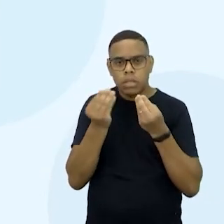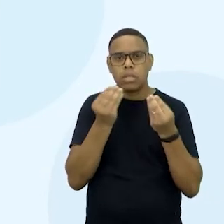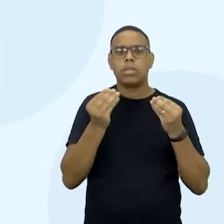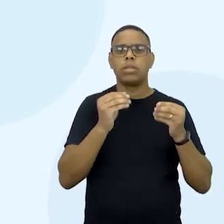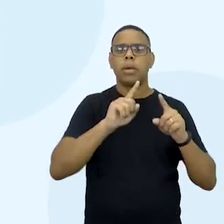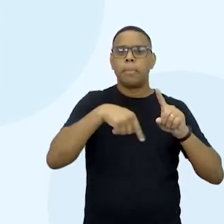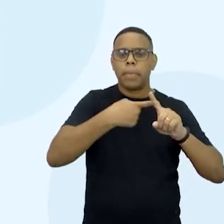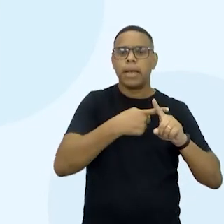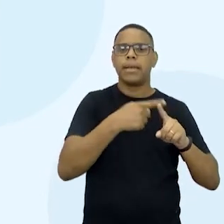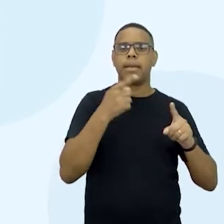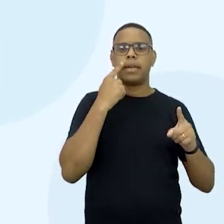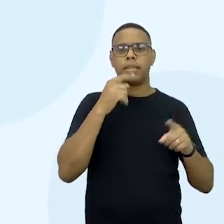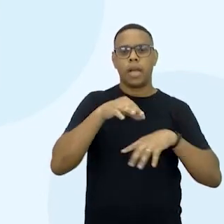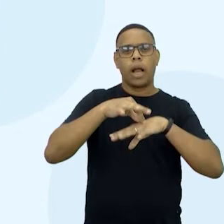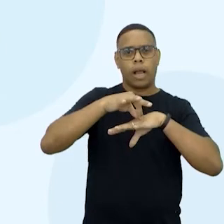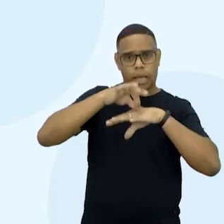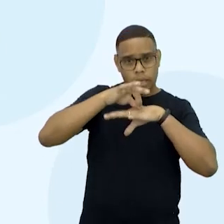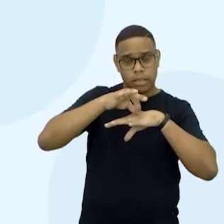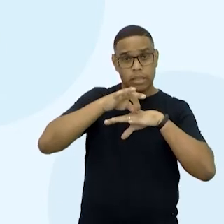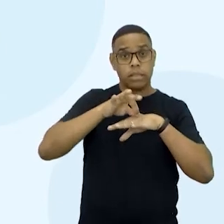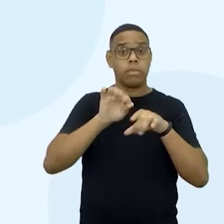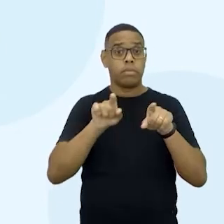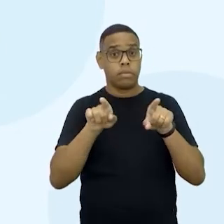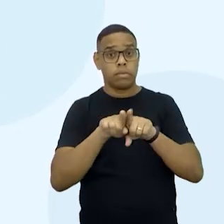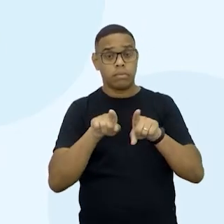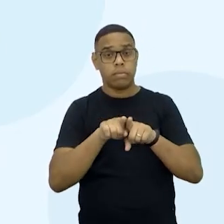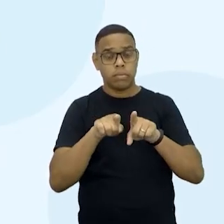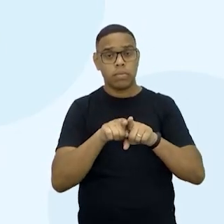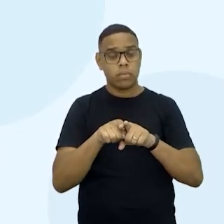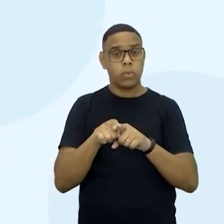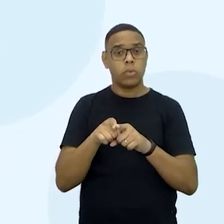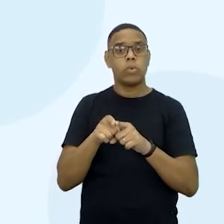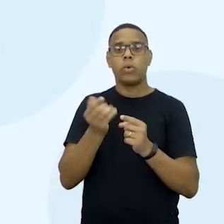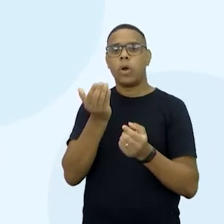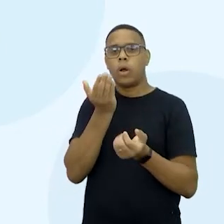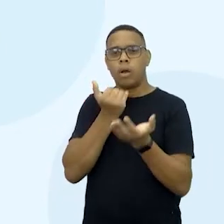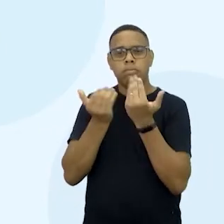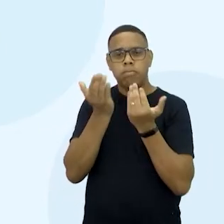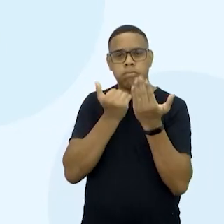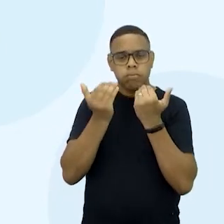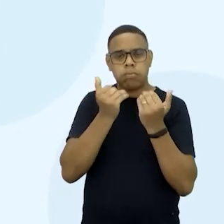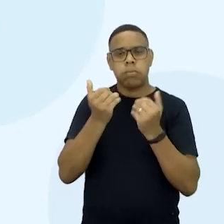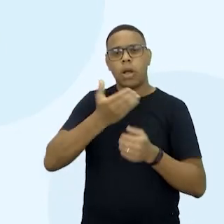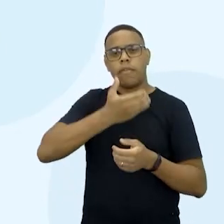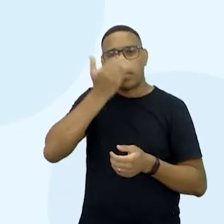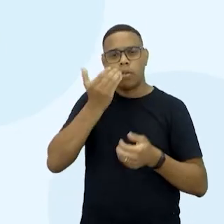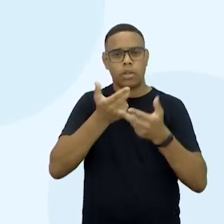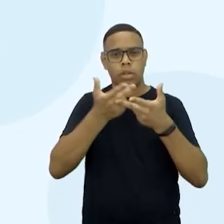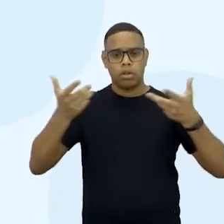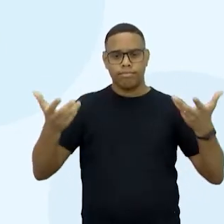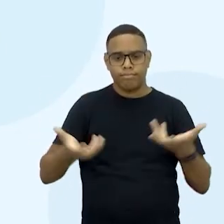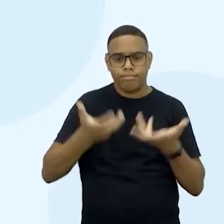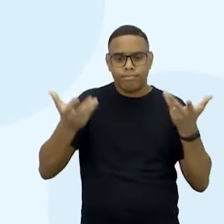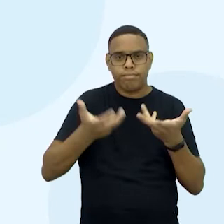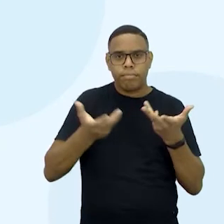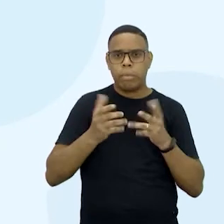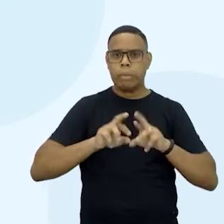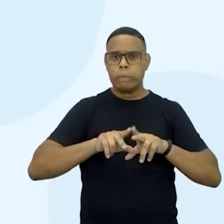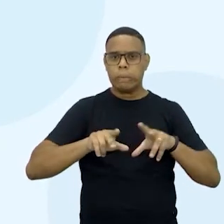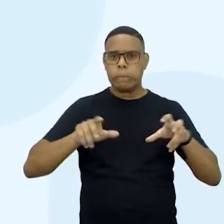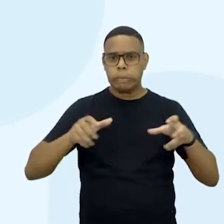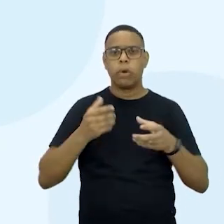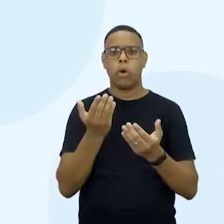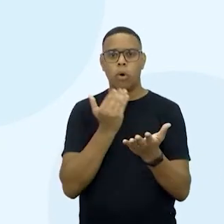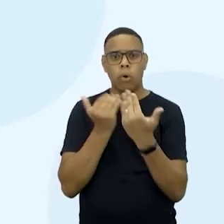mas ainda a carne e também na continuam aí também comendo frutas verduras e legumes